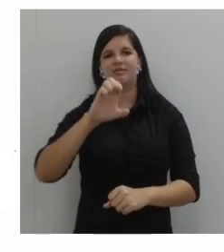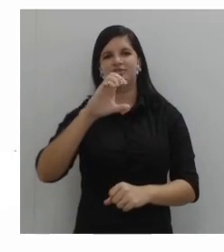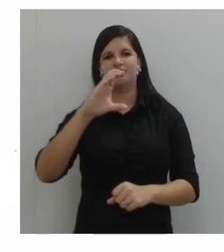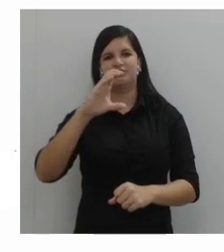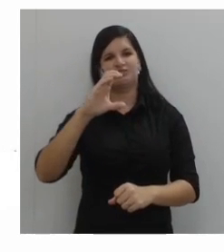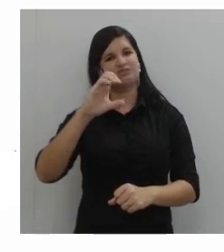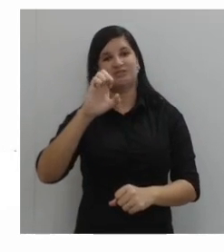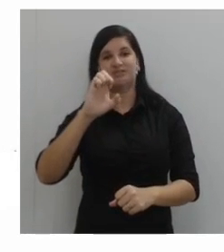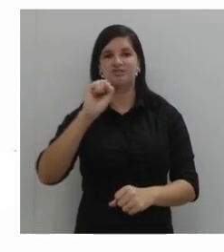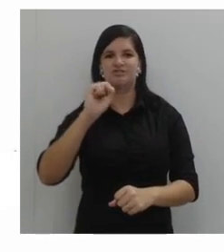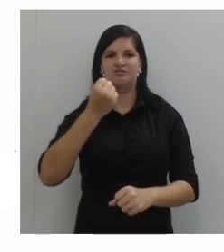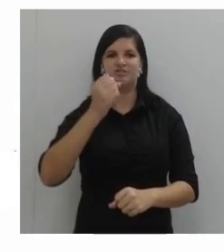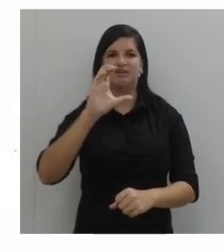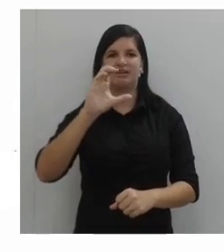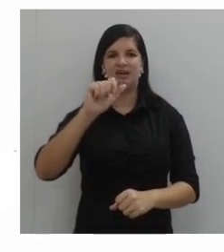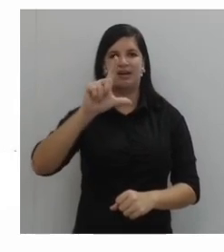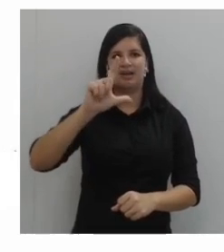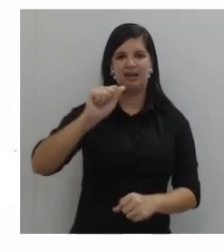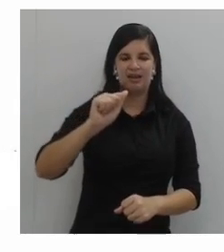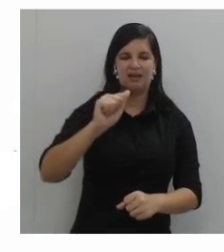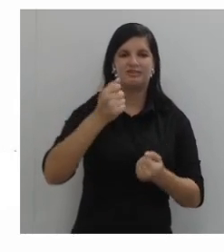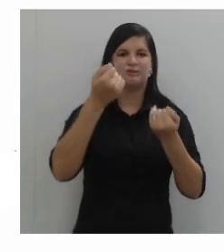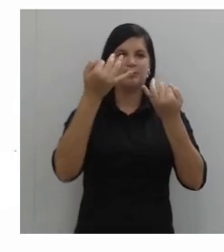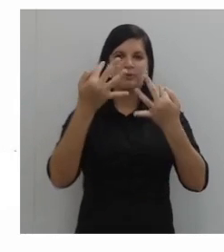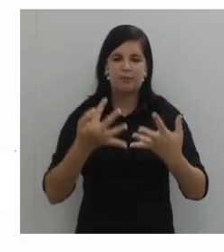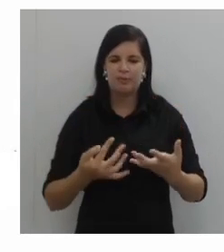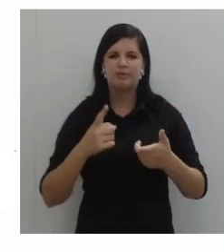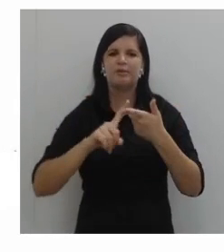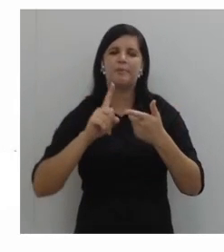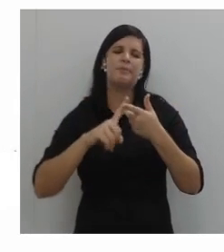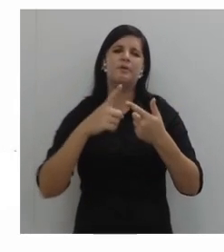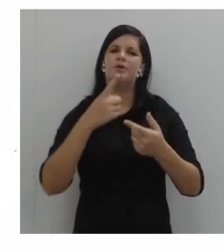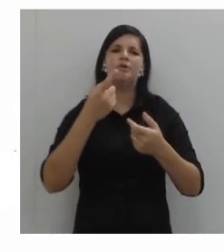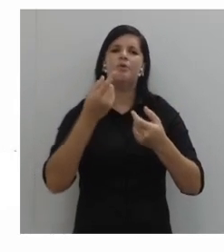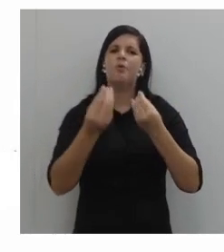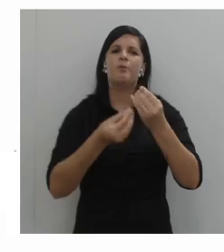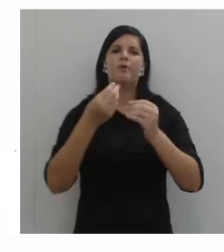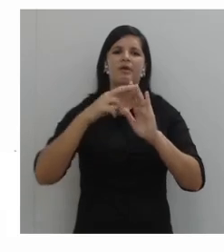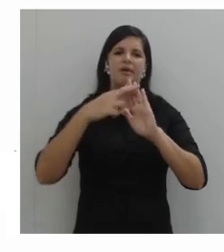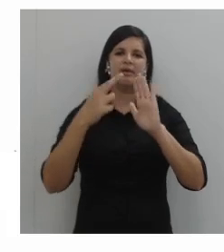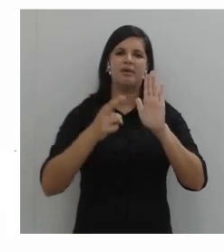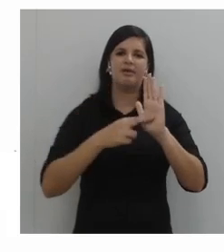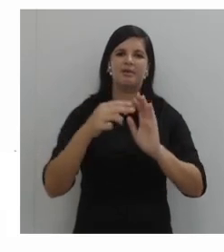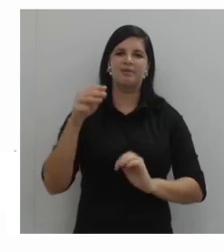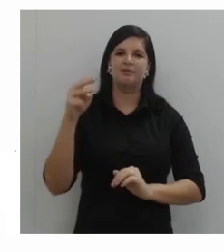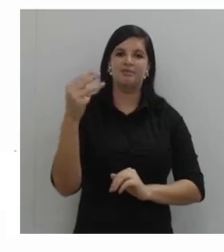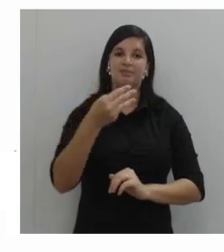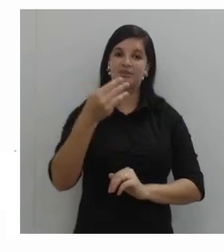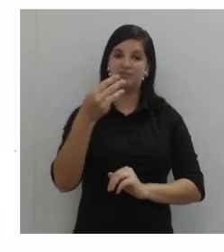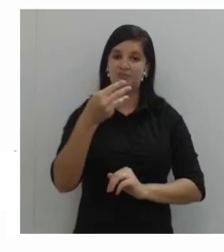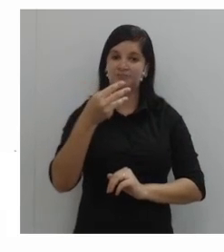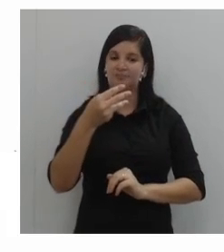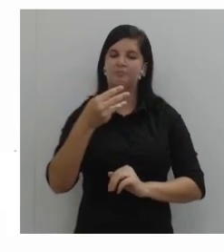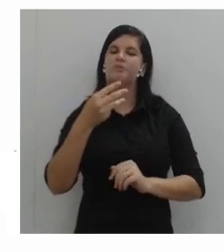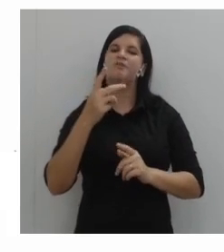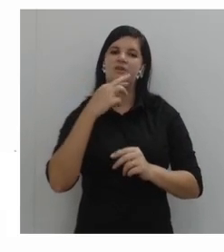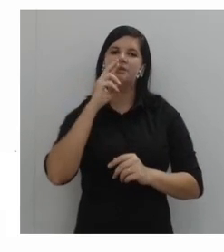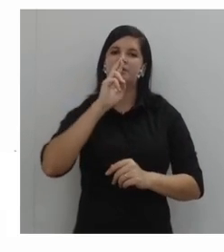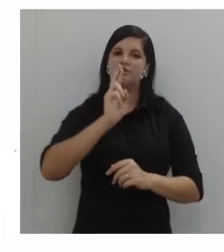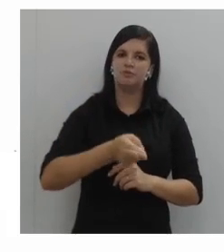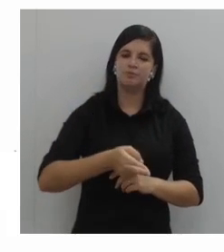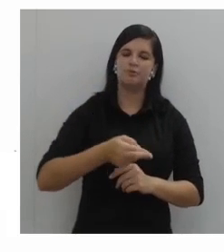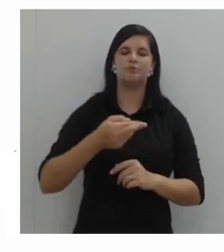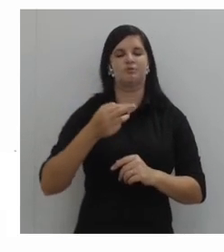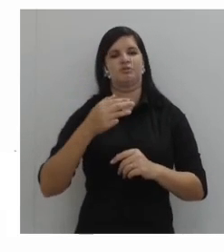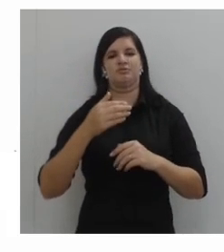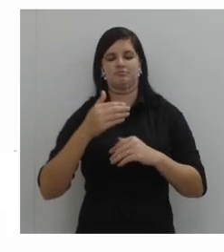a definição de escala para vocês, falou um pouquinho de regra de três, a gente disse também que isso aí poderia ser resolvido a partir de uma regra